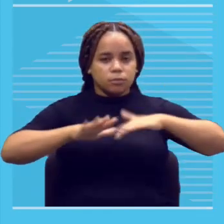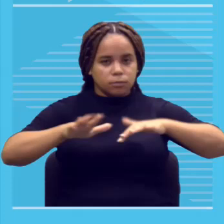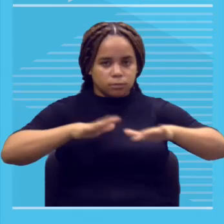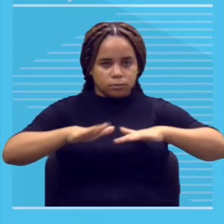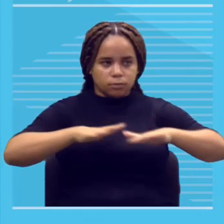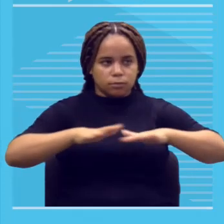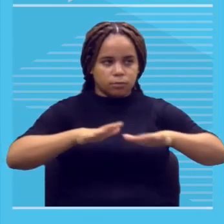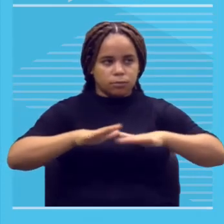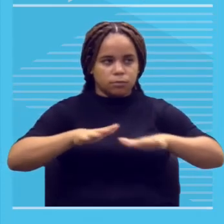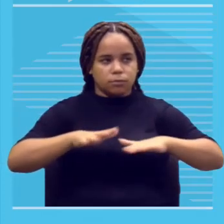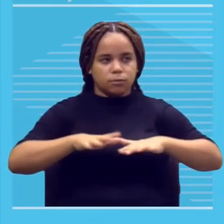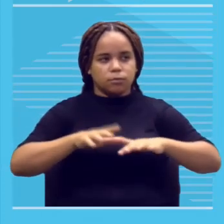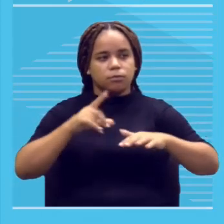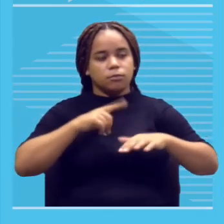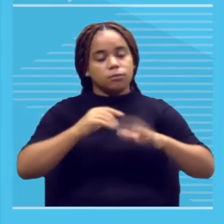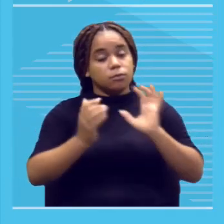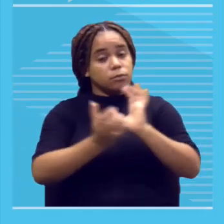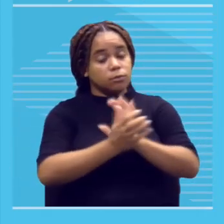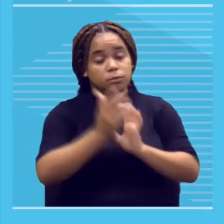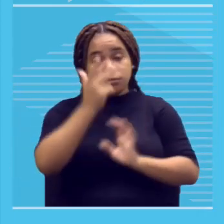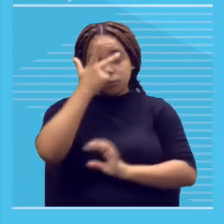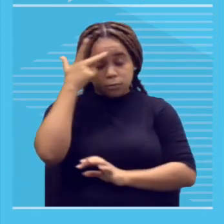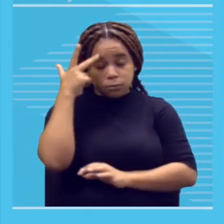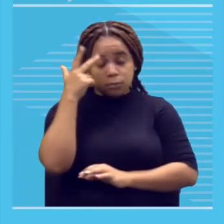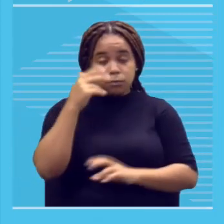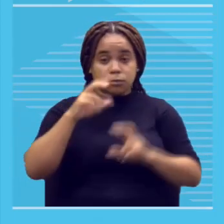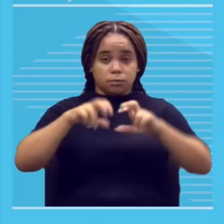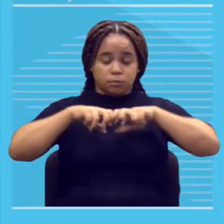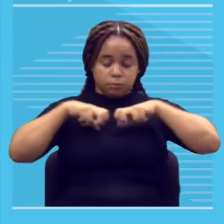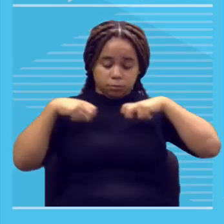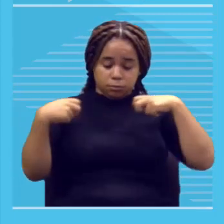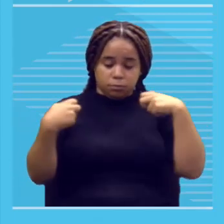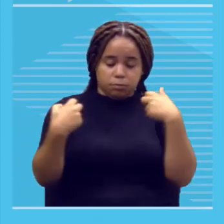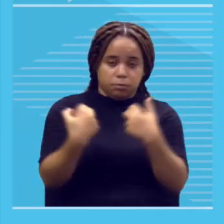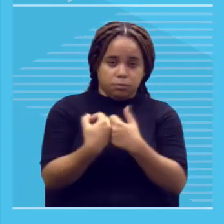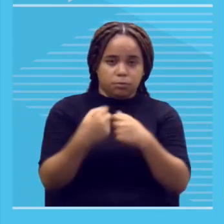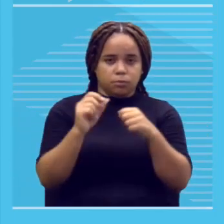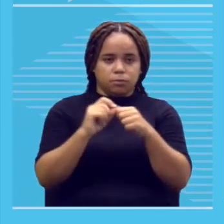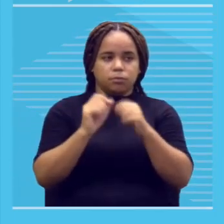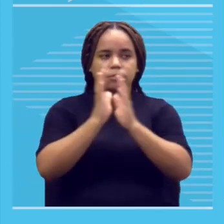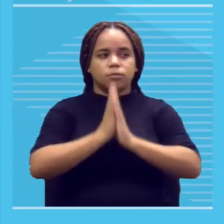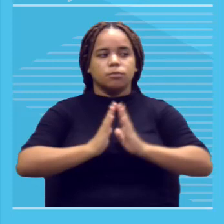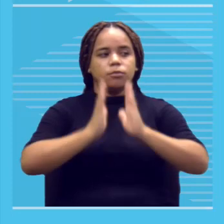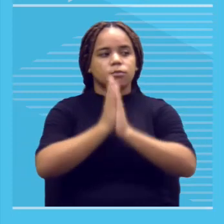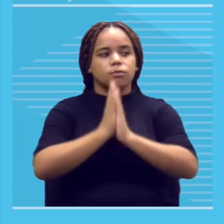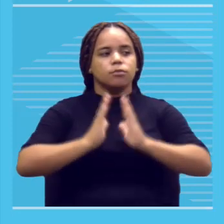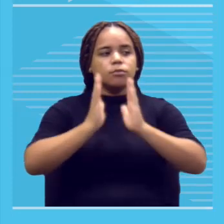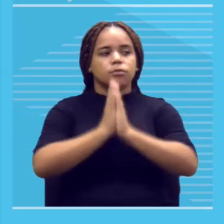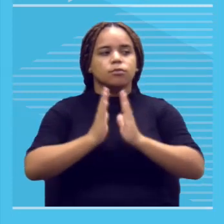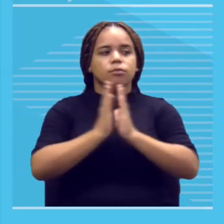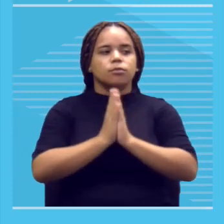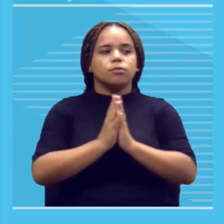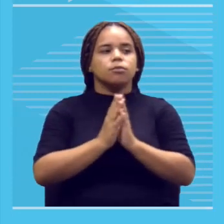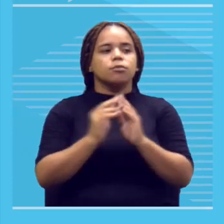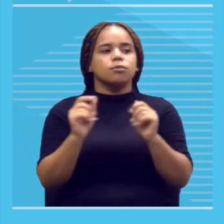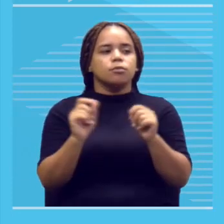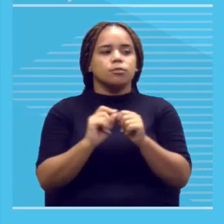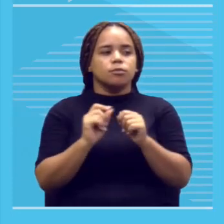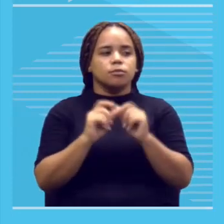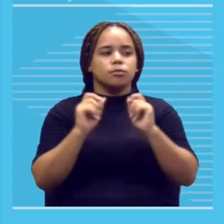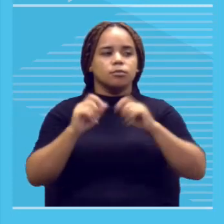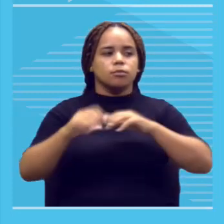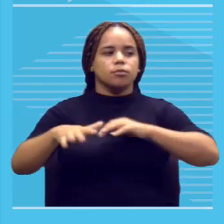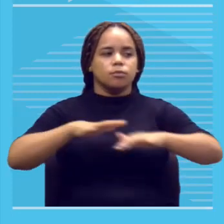reuniram em torno de uma mesa e eles faziam uma certas orações evocações e as